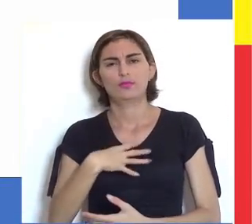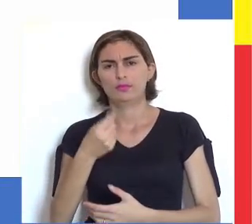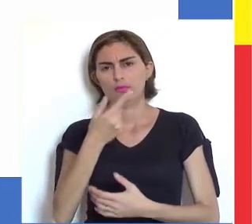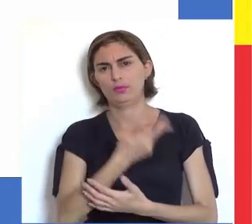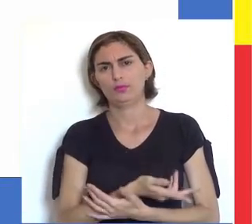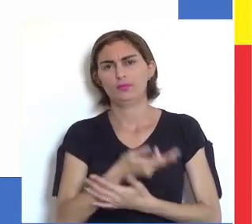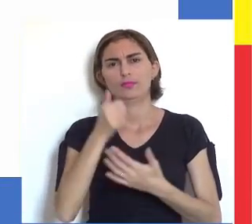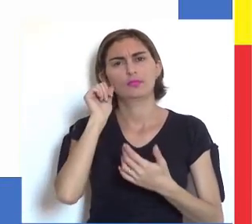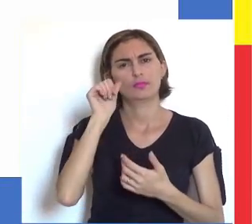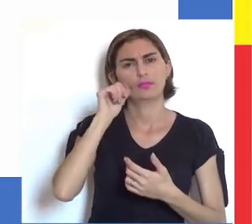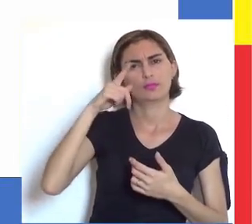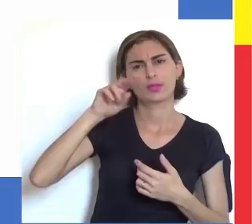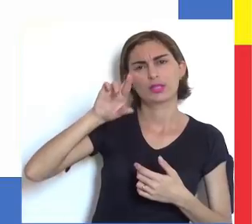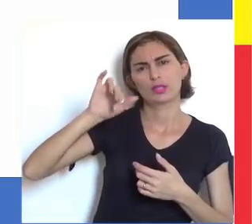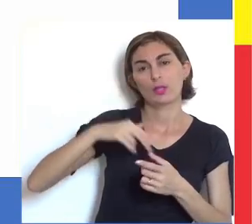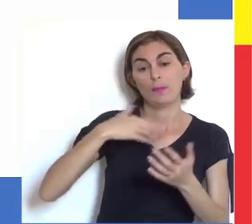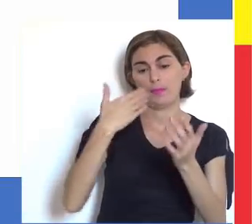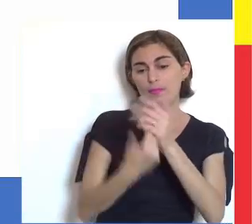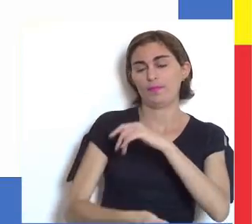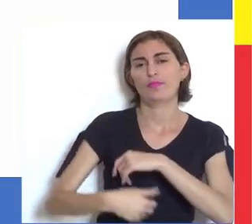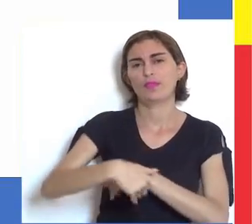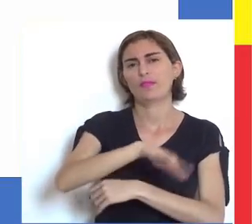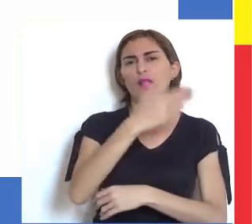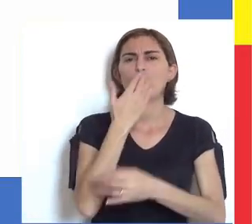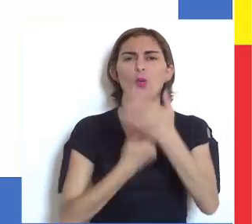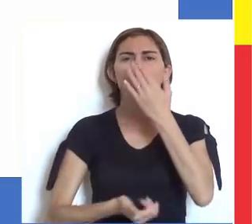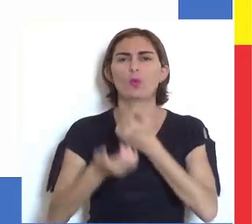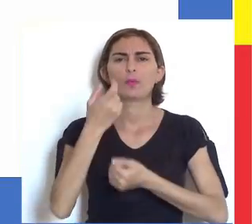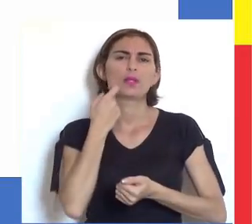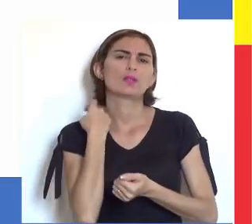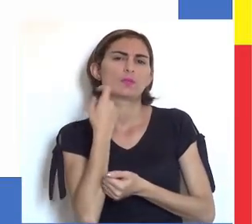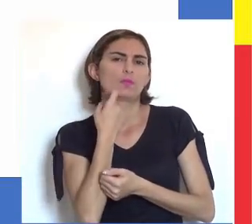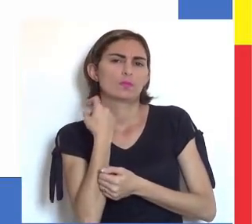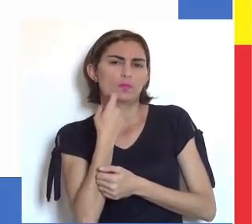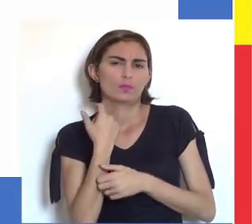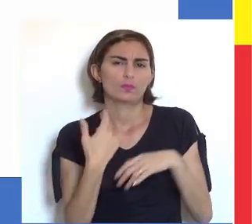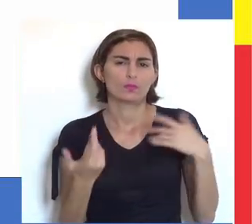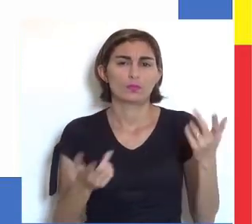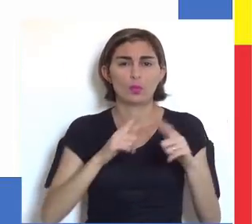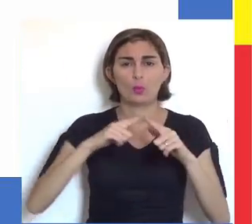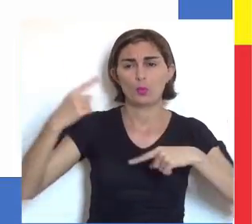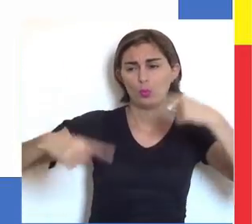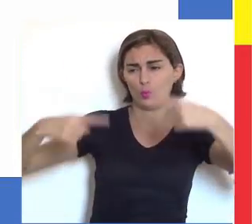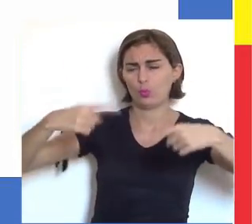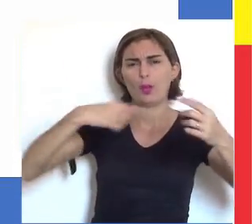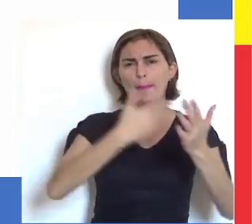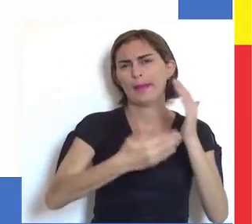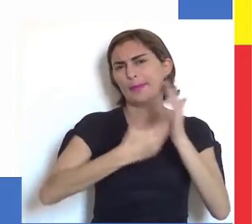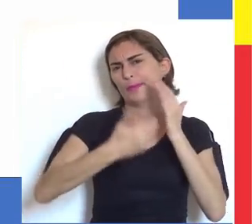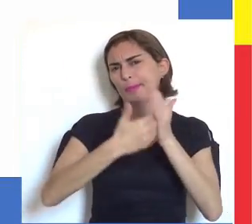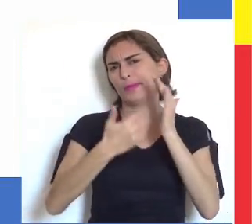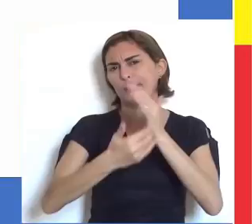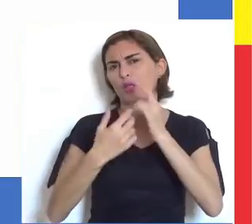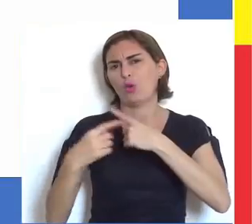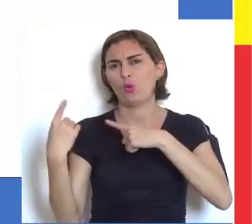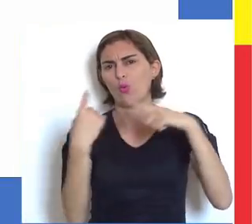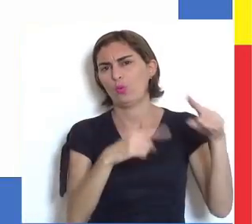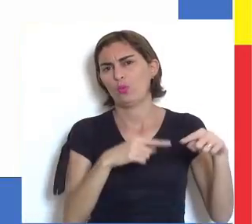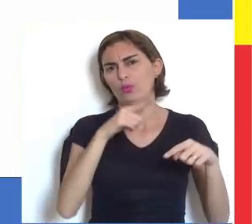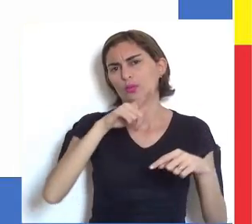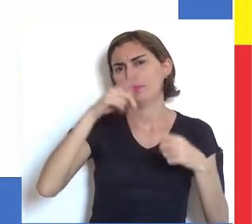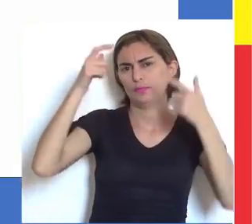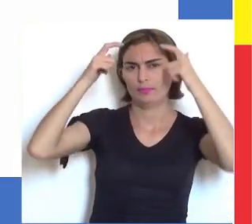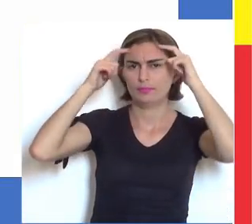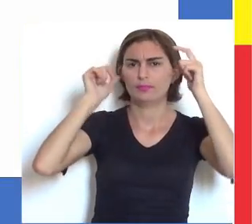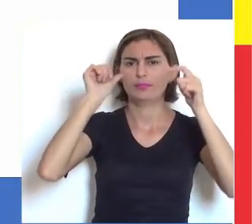com a princesa. O perdedor tornar-se-ia comida para peixes. Muitos concorrentes perdiam contra a